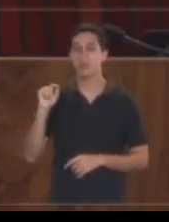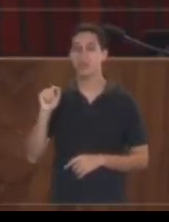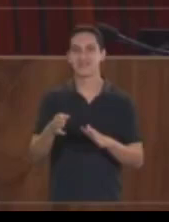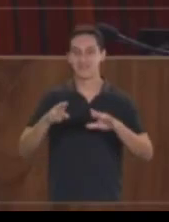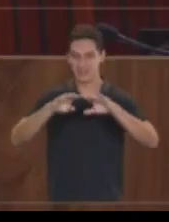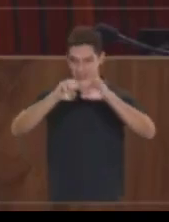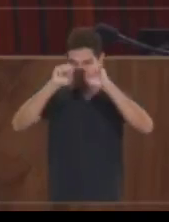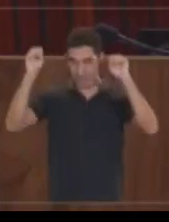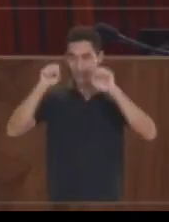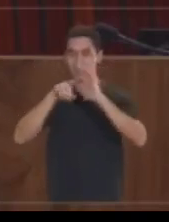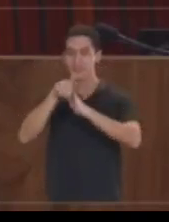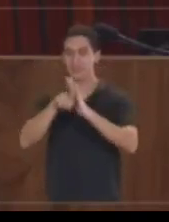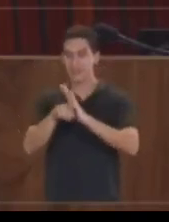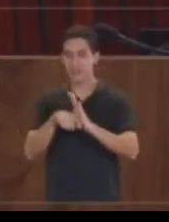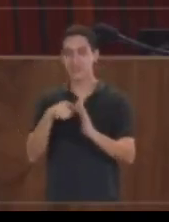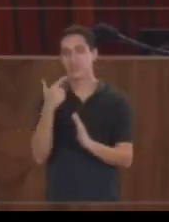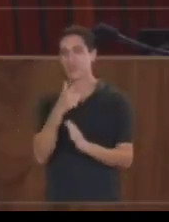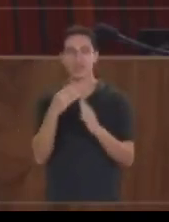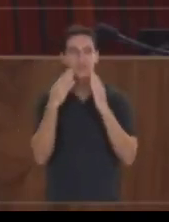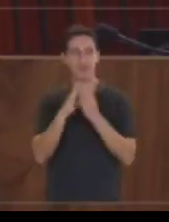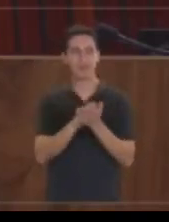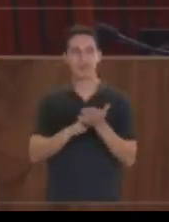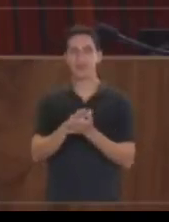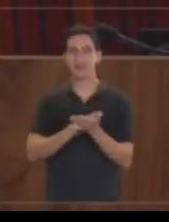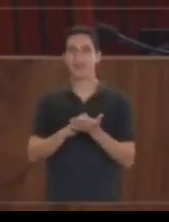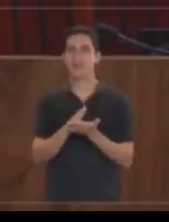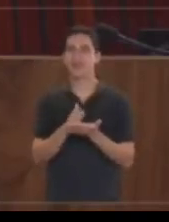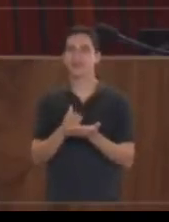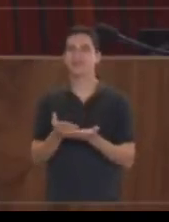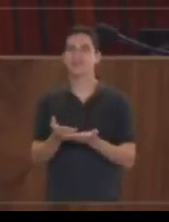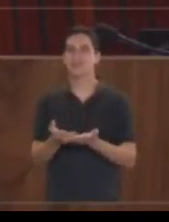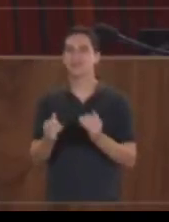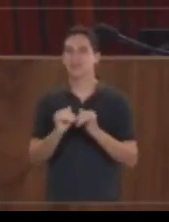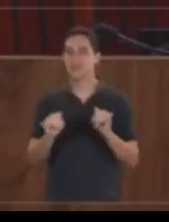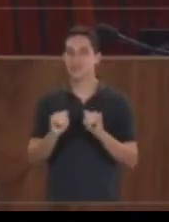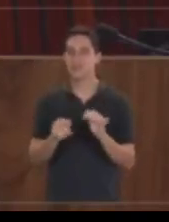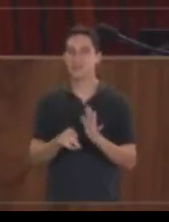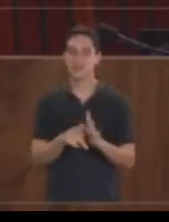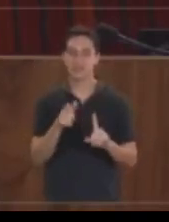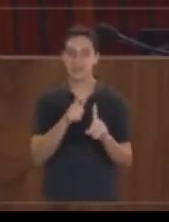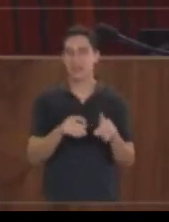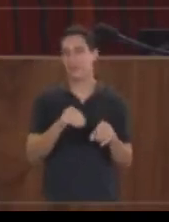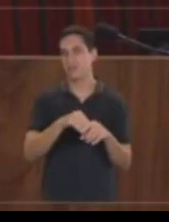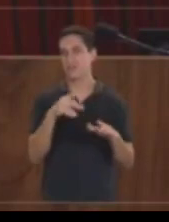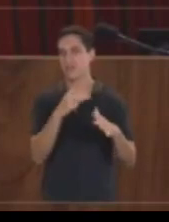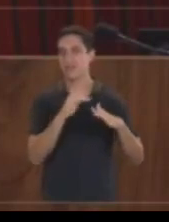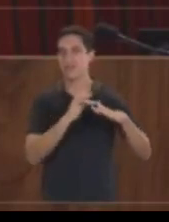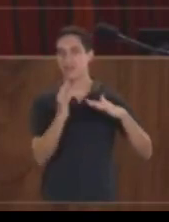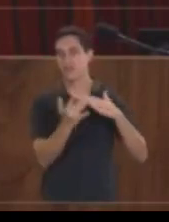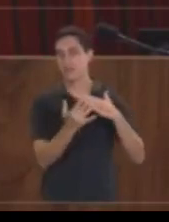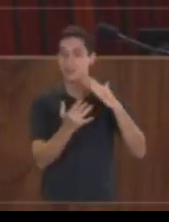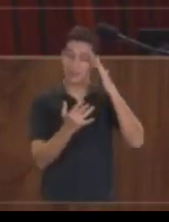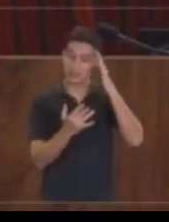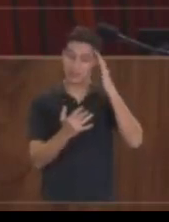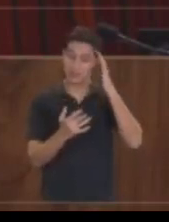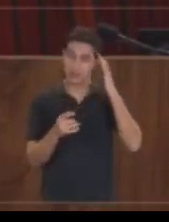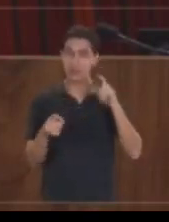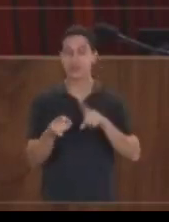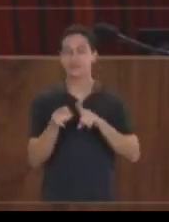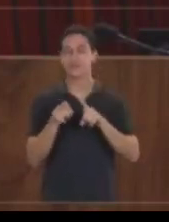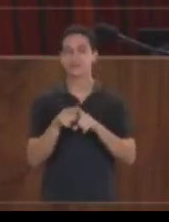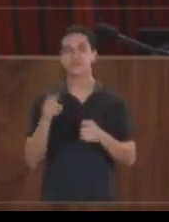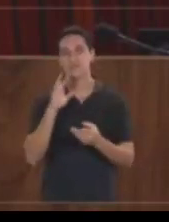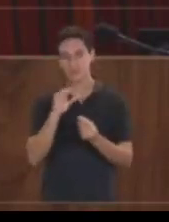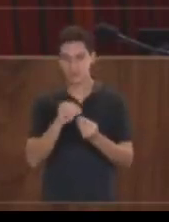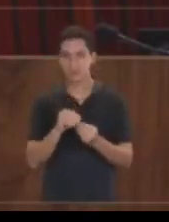si mesmo. Não há nenhuma prova da divulgação pelas próprias candidatas em suas redes sociais, fecha aspas. Concluiu também